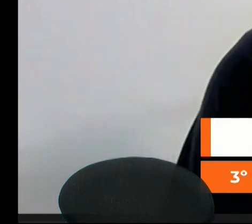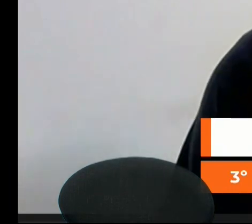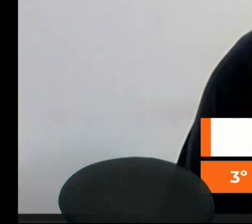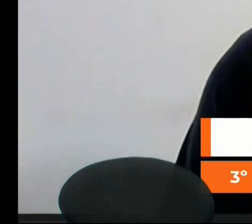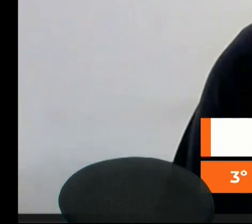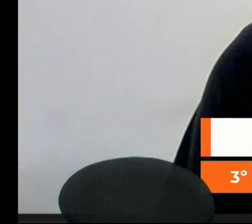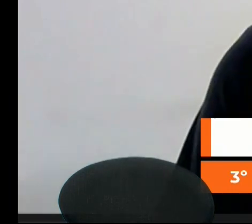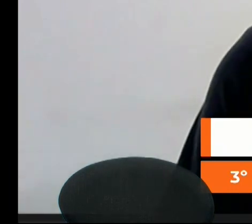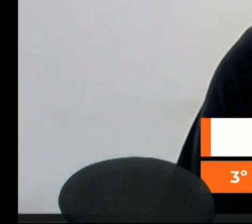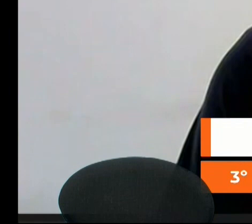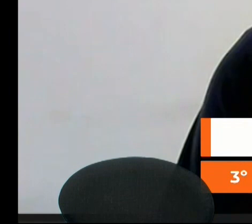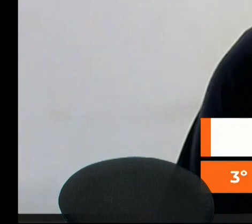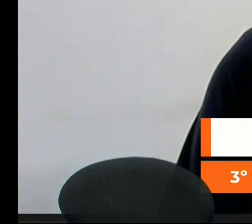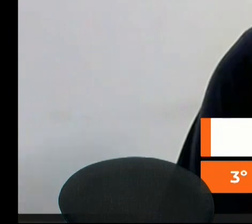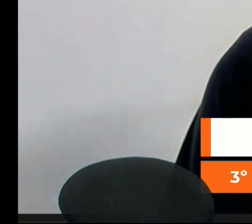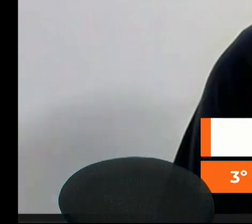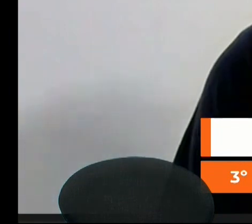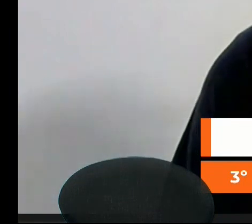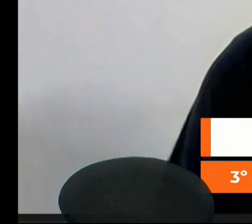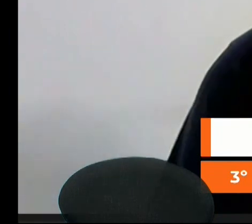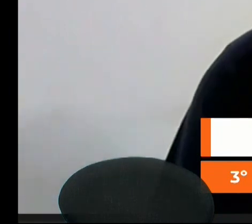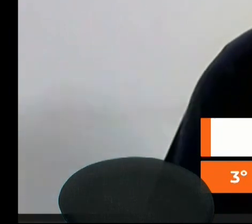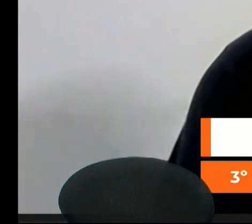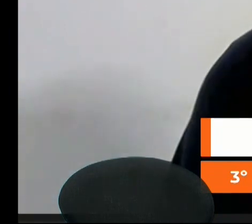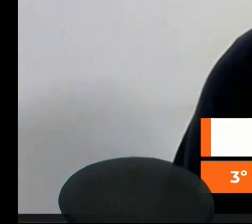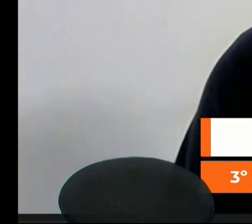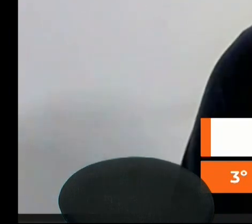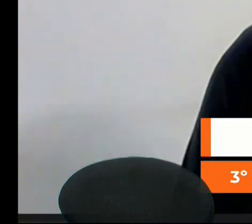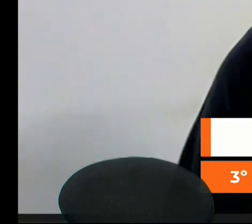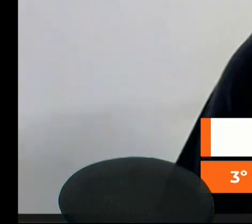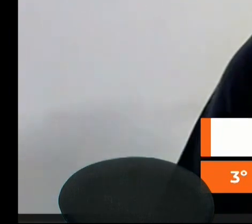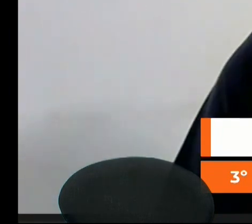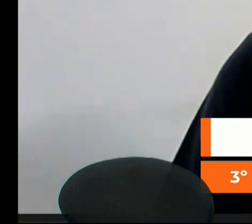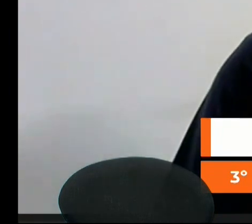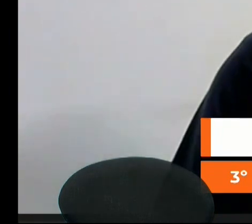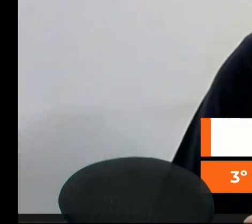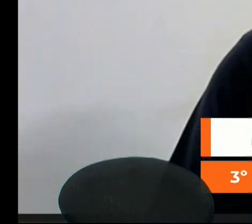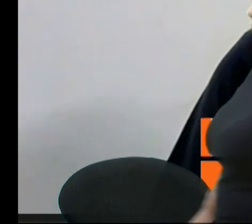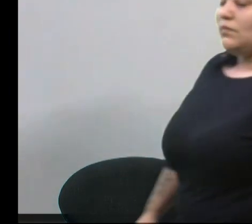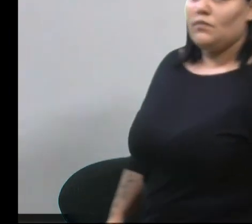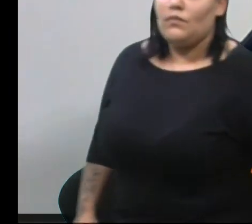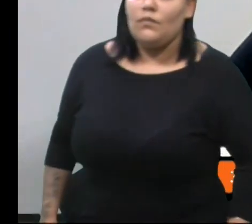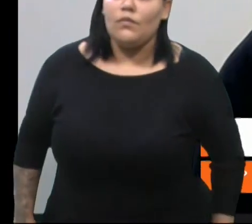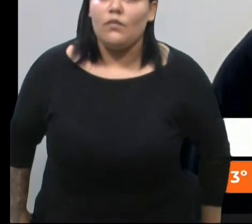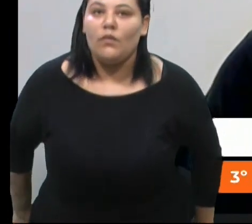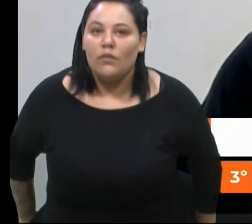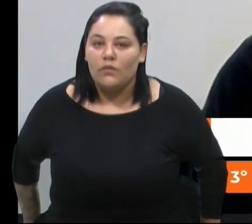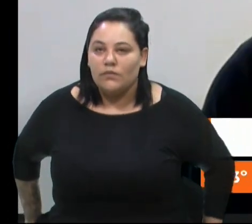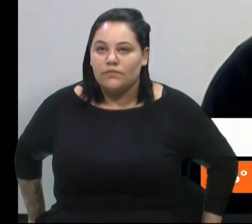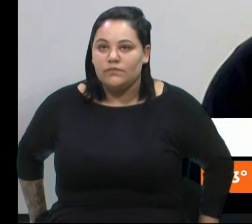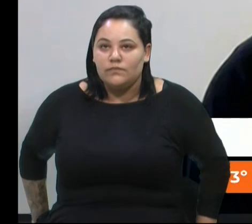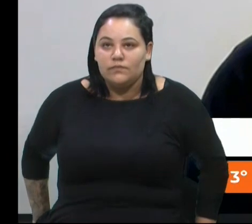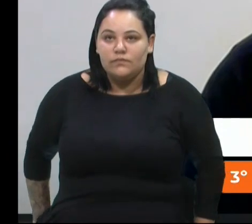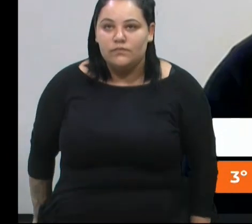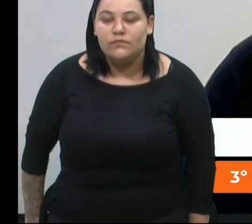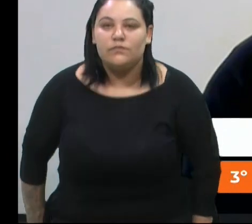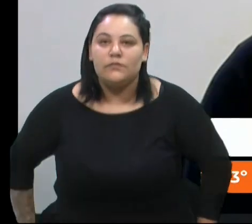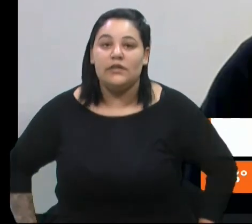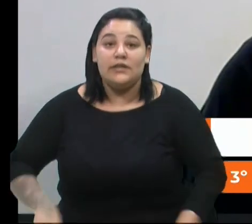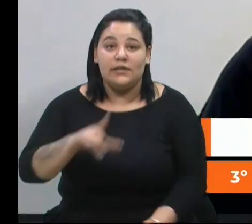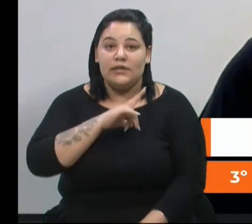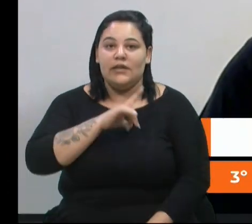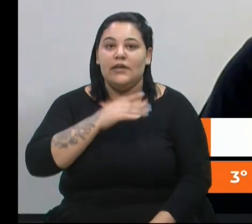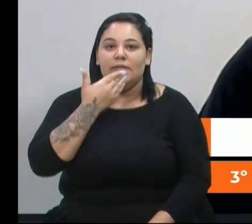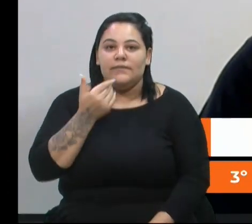todo o emocional dessa pessoa de validação do que ela realmente é. Ela precisa perceber isso nos